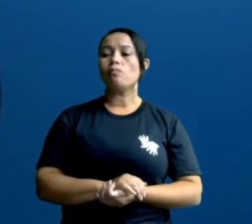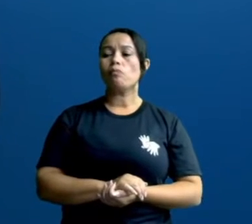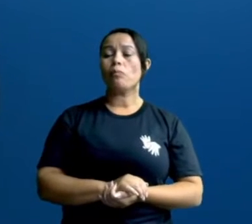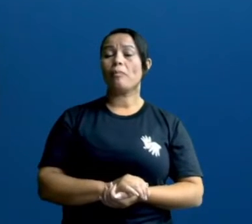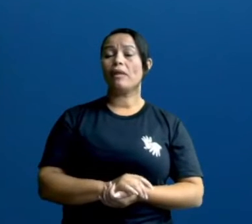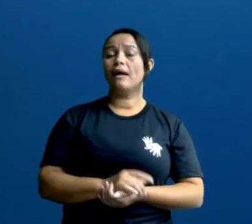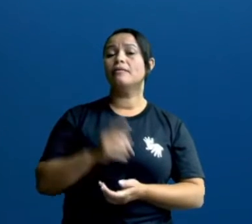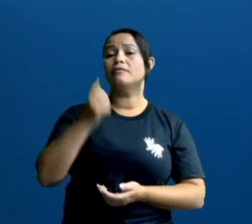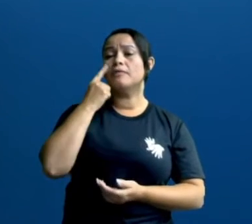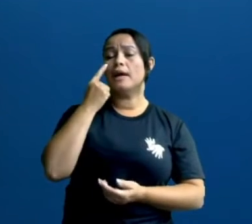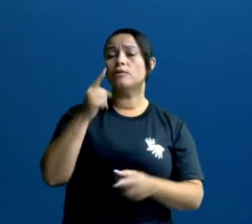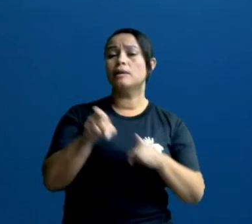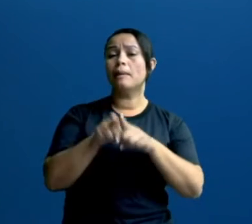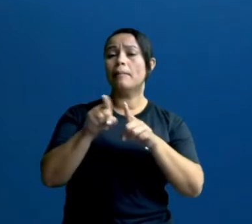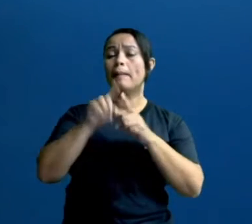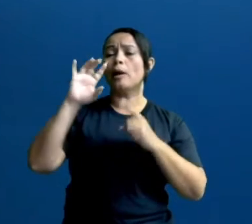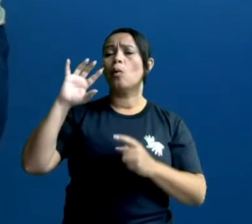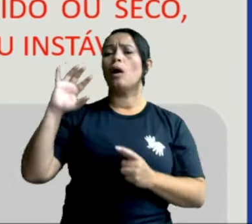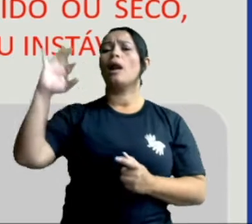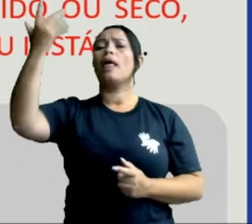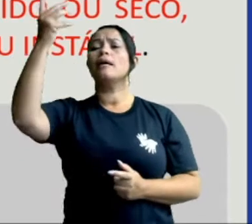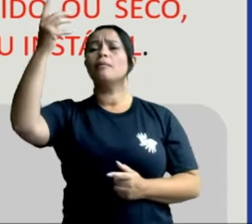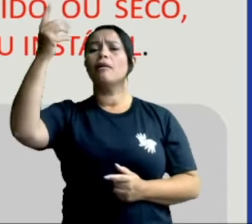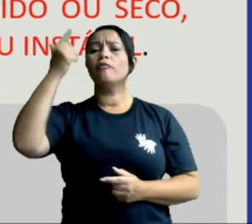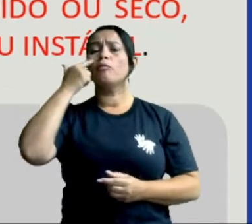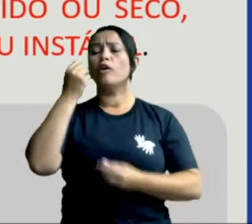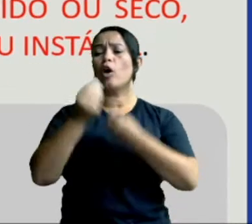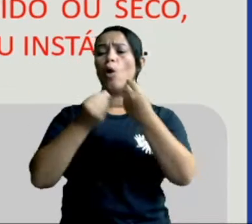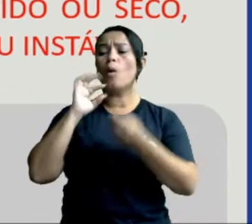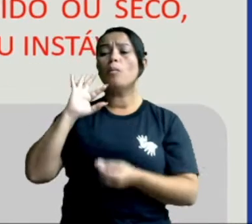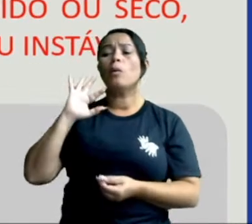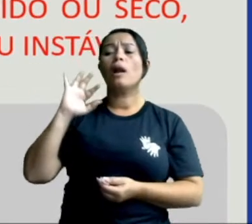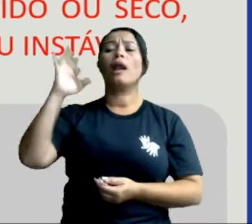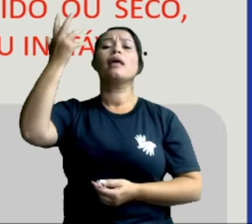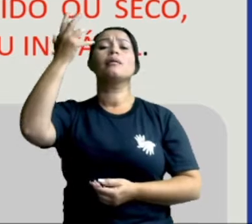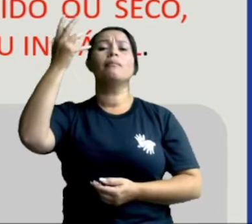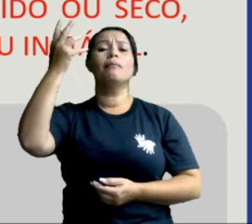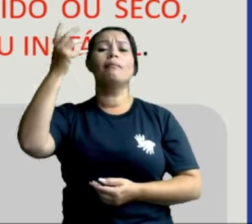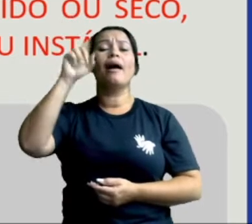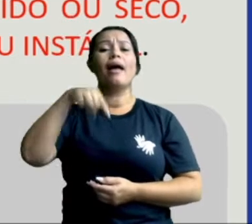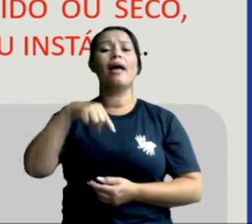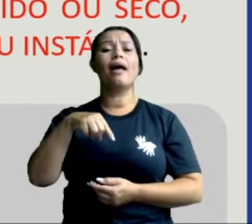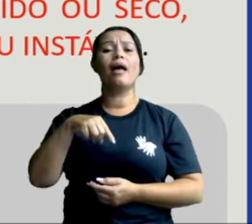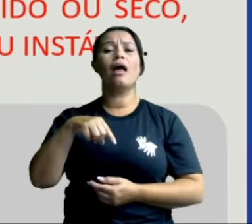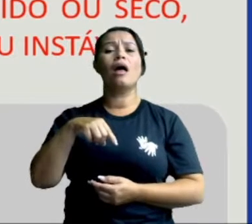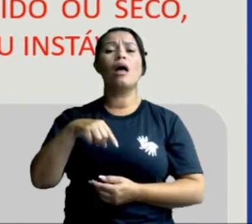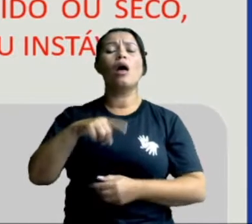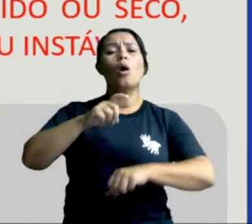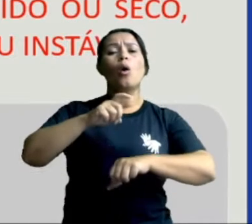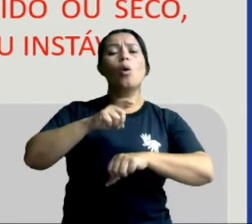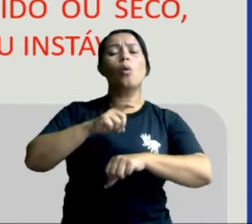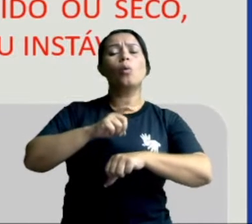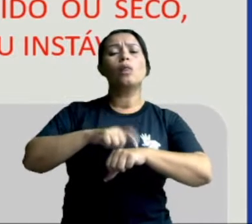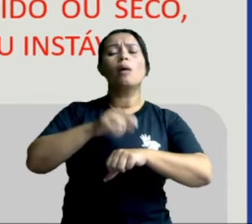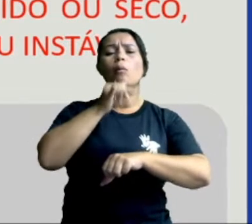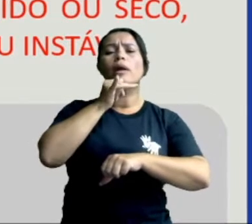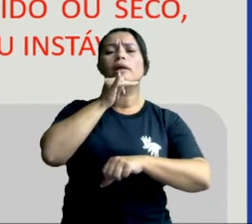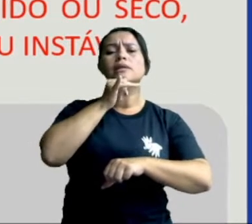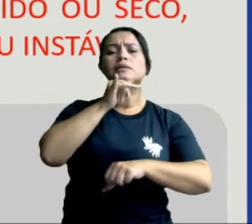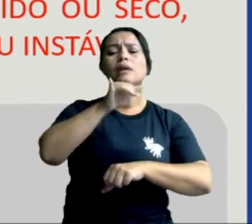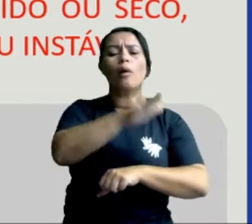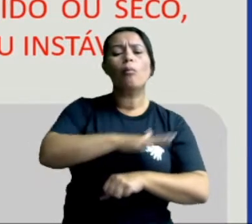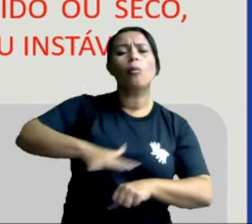no ponto de vista climático Acompanha comigo o clima é o tempo em estado que se encontra na